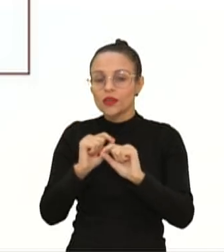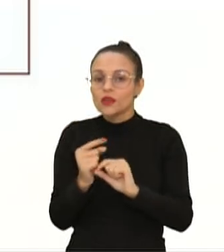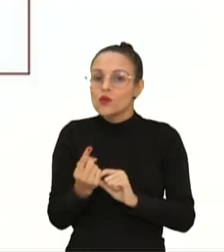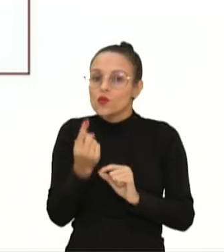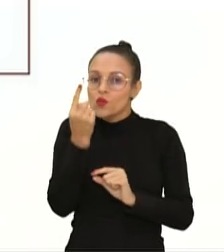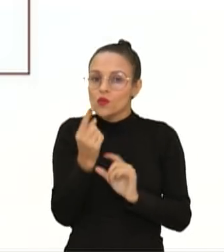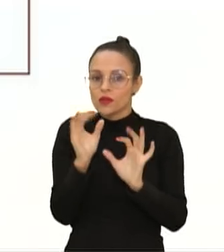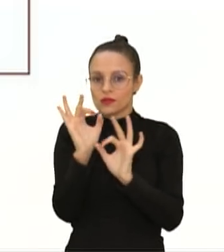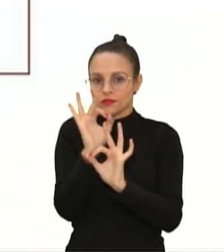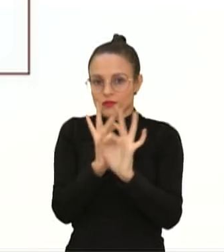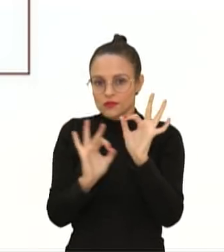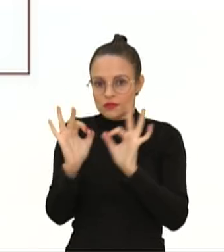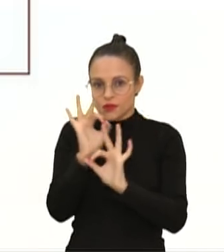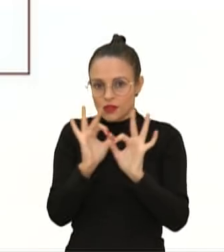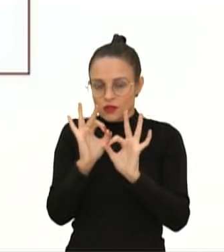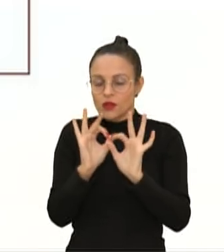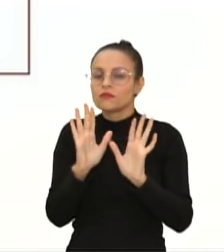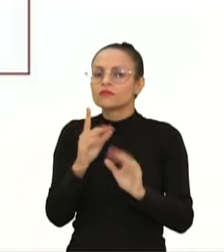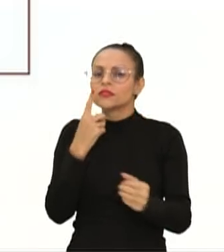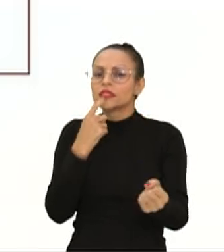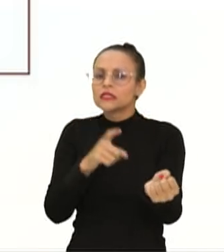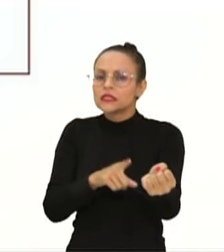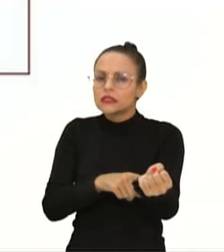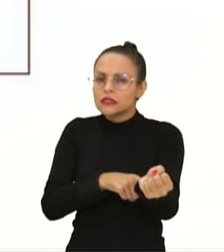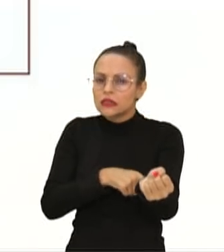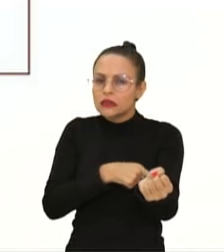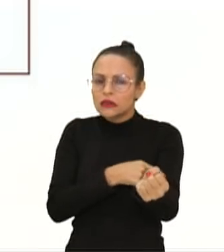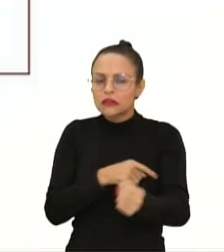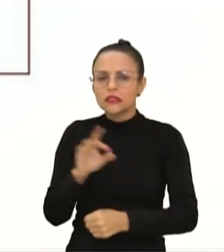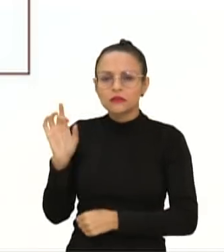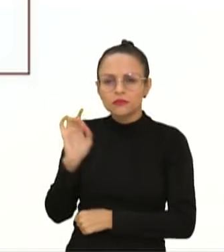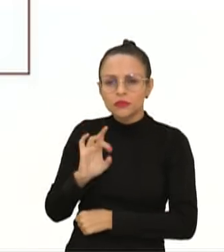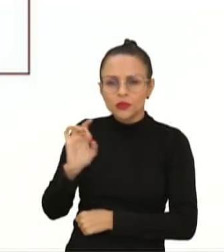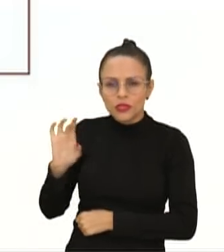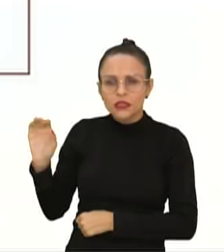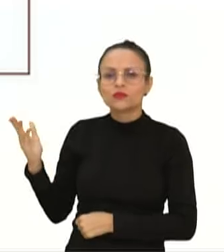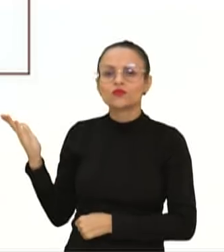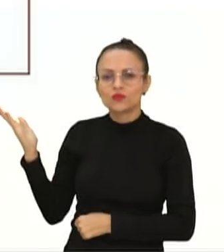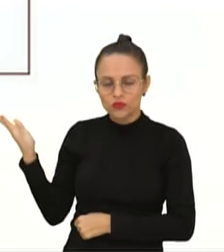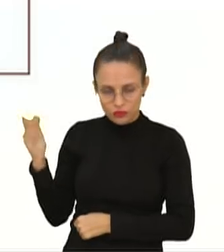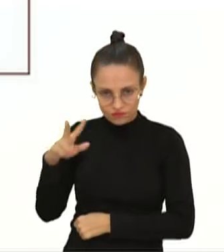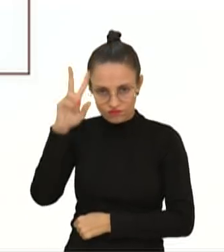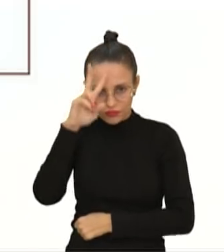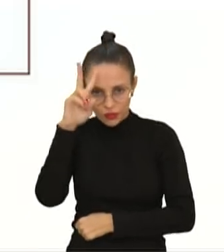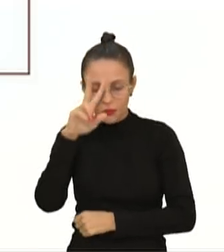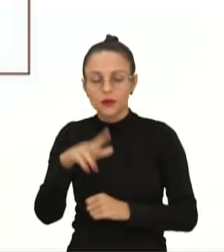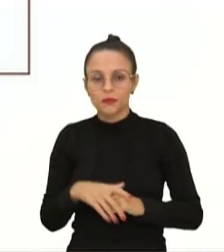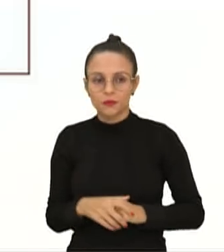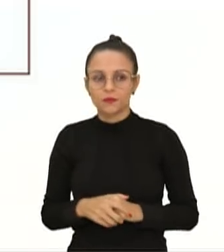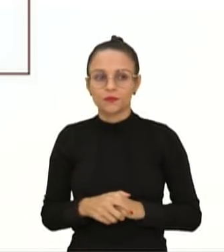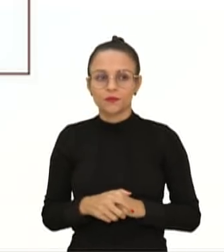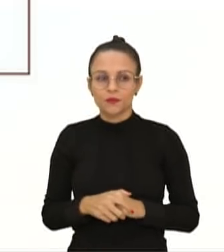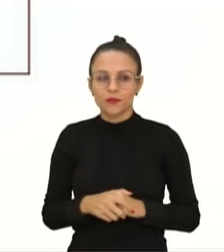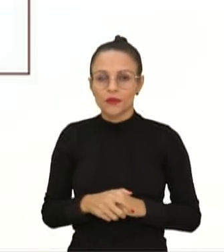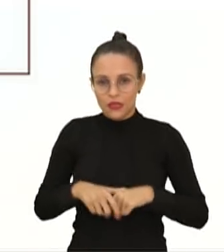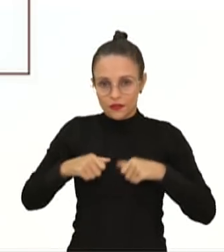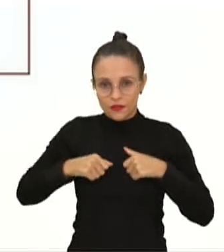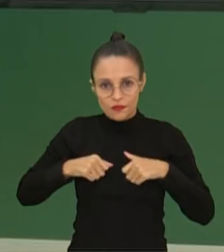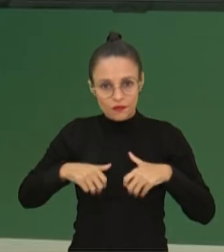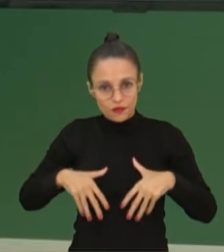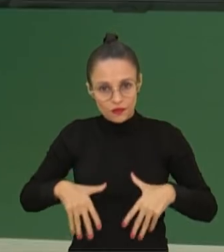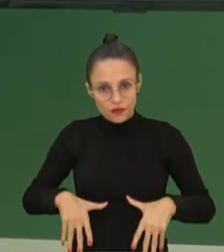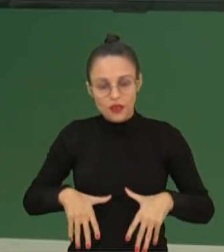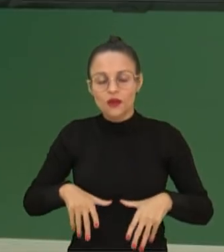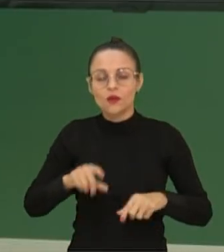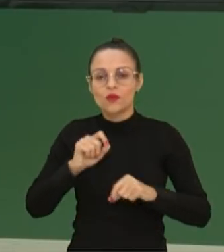de células. E quanto ao sangue que circula por esses 3 vasos sanguíneos? Você conseguiu lembrar? Nas veias,